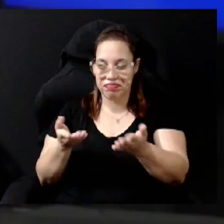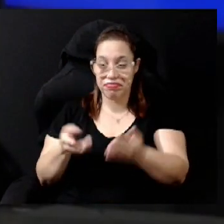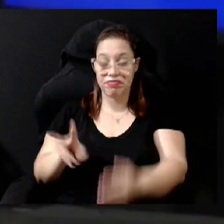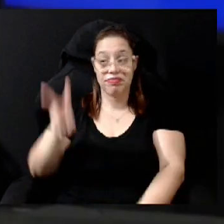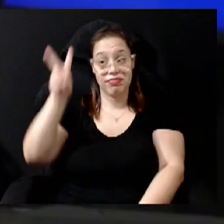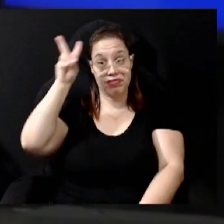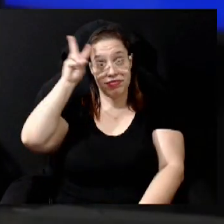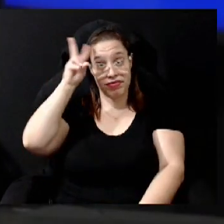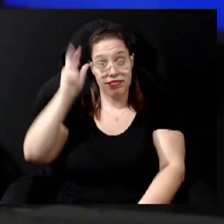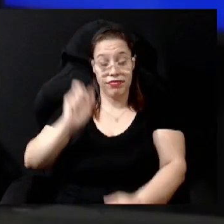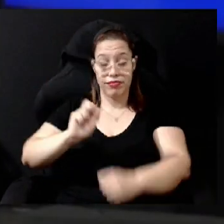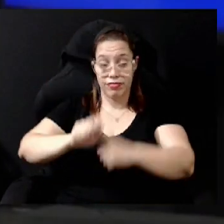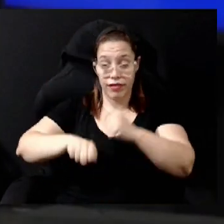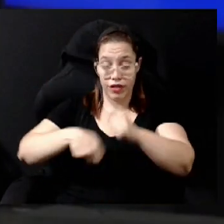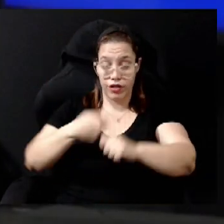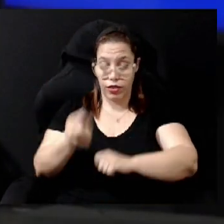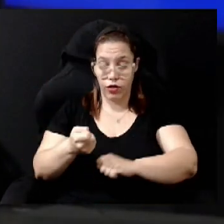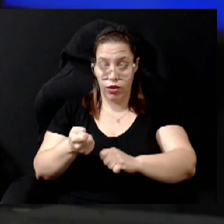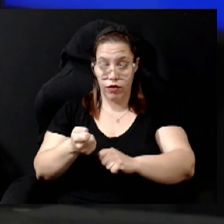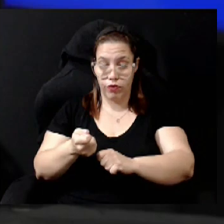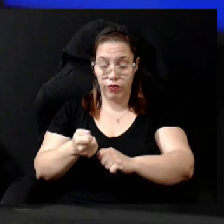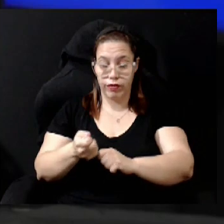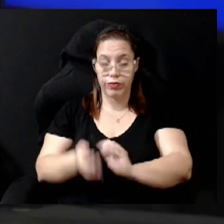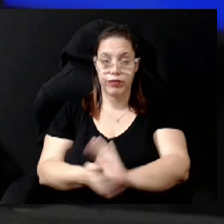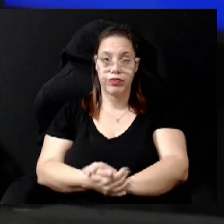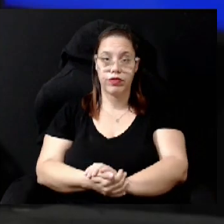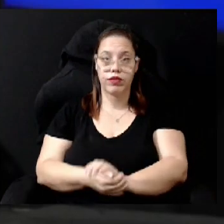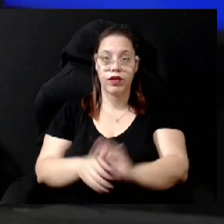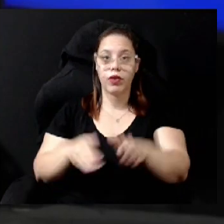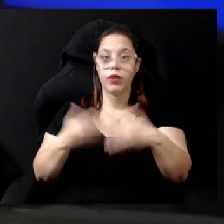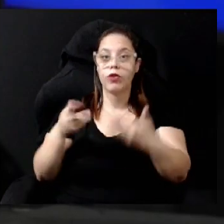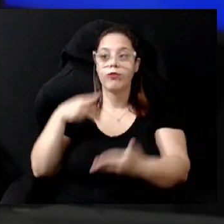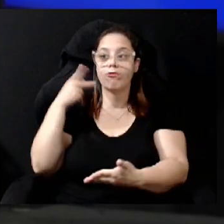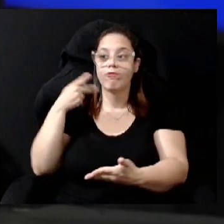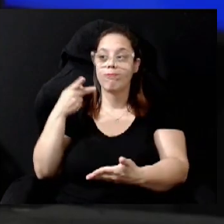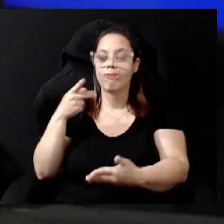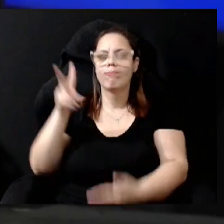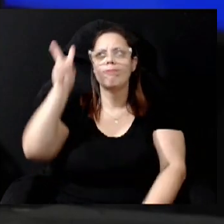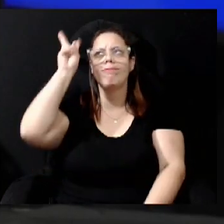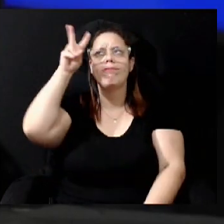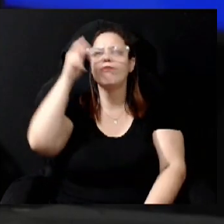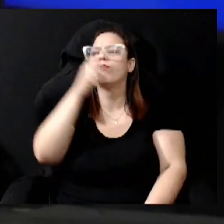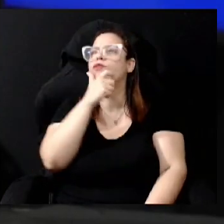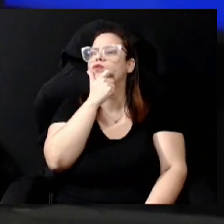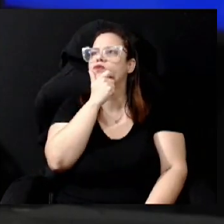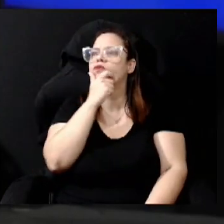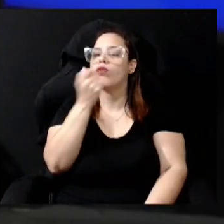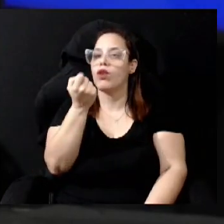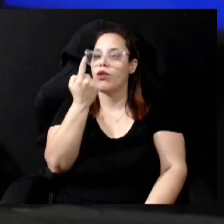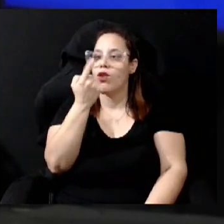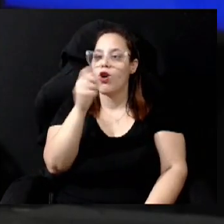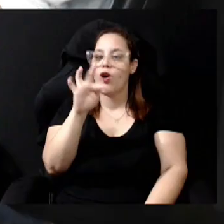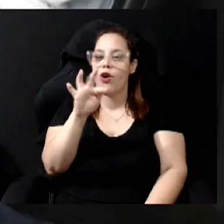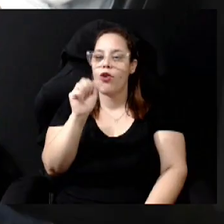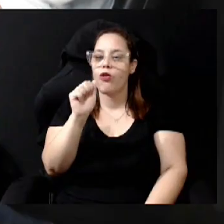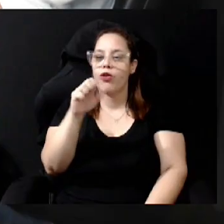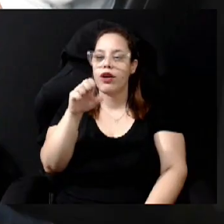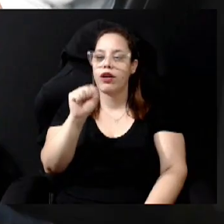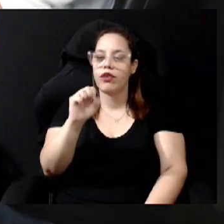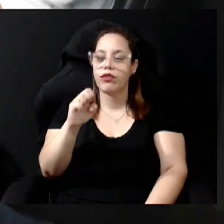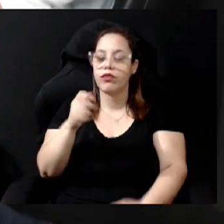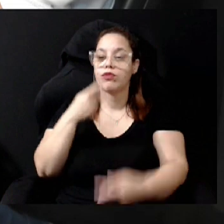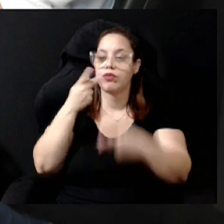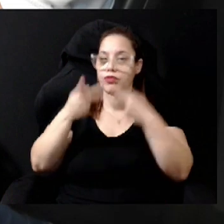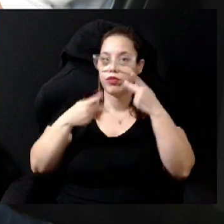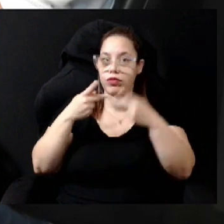nosso podcast sobre a sua vida política. A gente lembra que na primeira fase nós conversamos sobre a vida